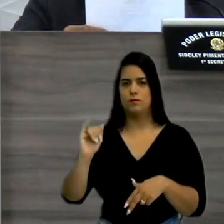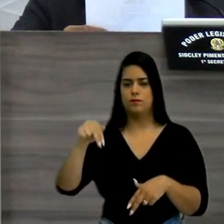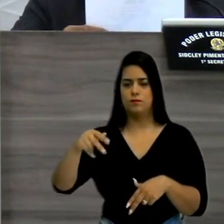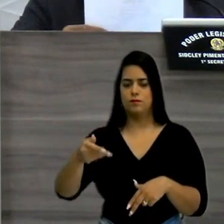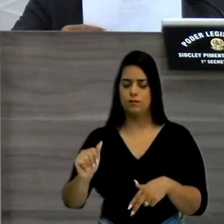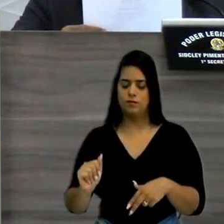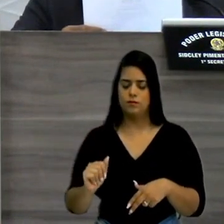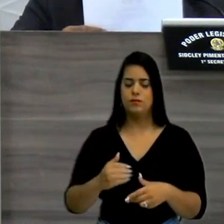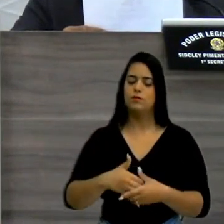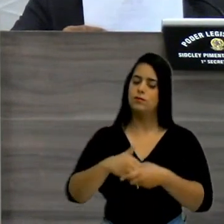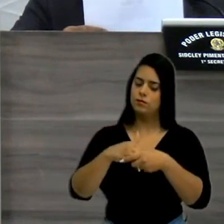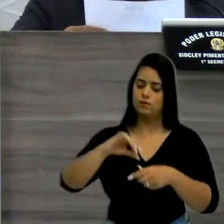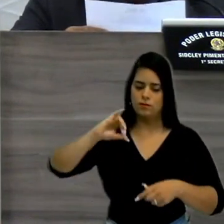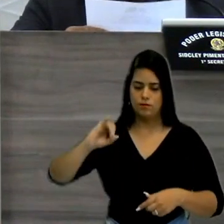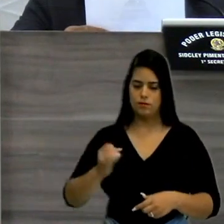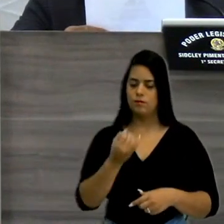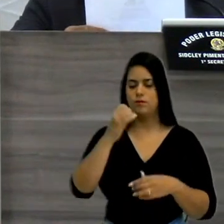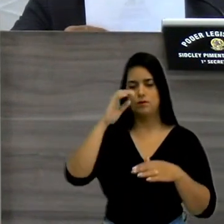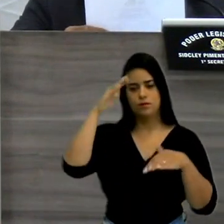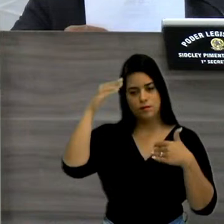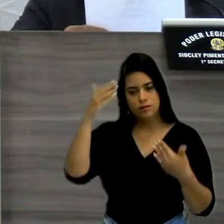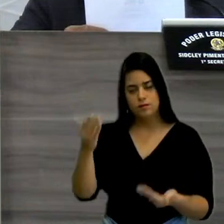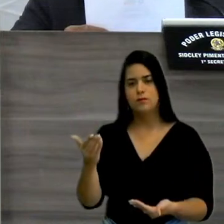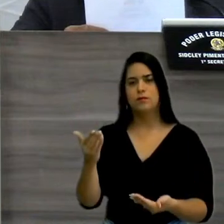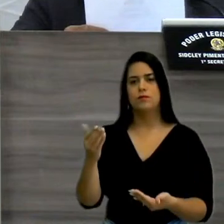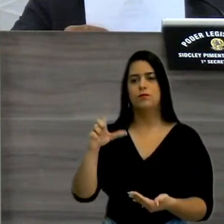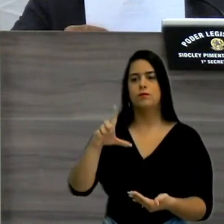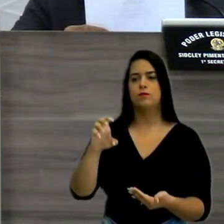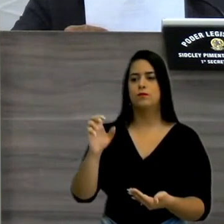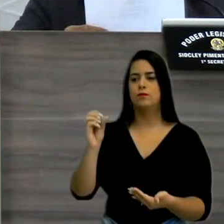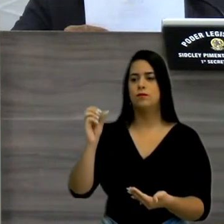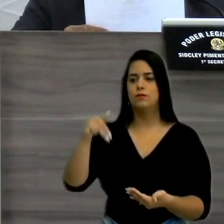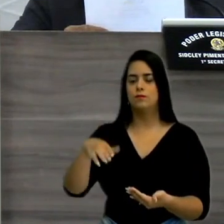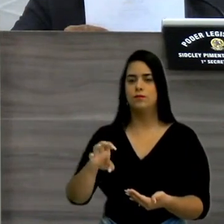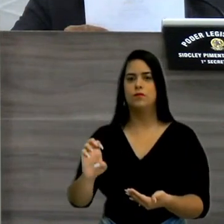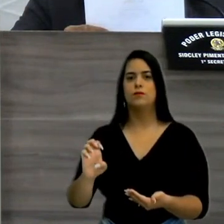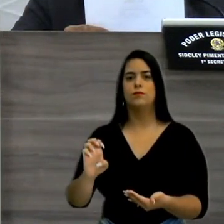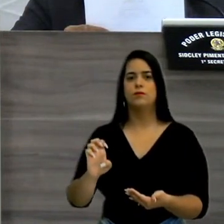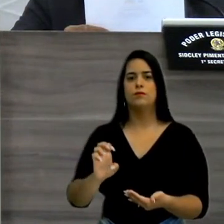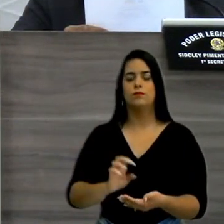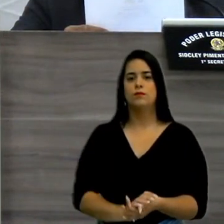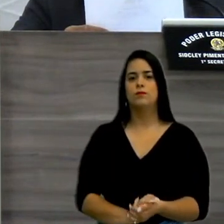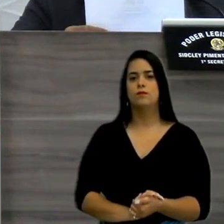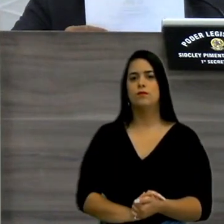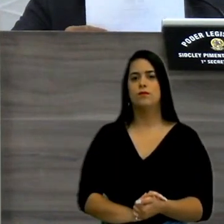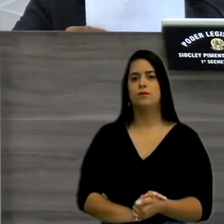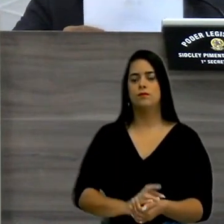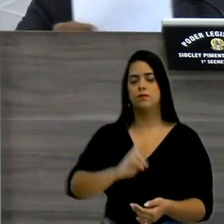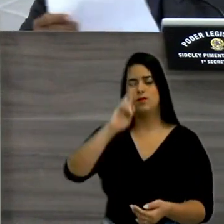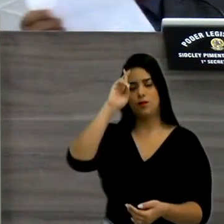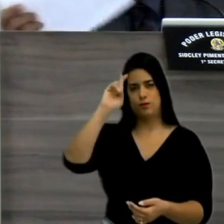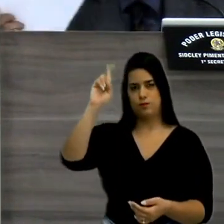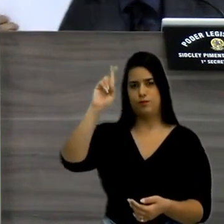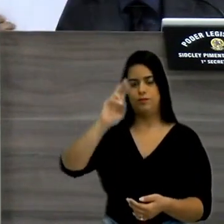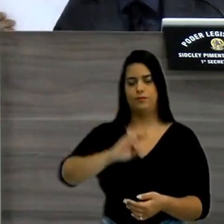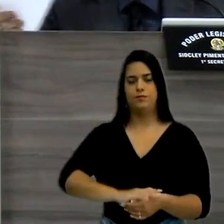estima e consideração. Antecipadamente, Leone Andrade Sena, tenente-coronel.